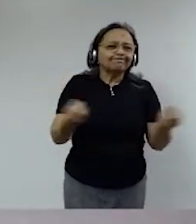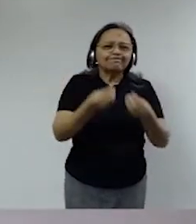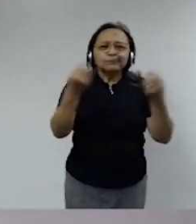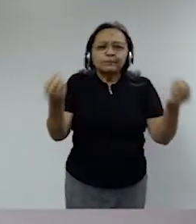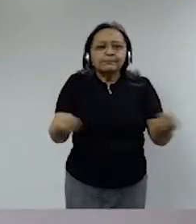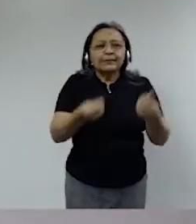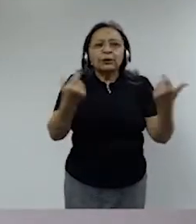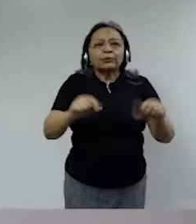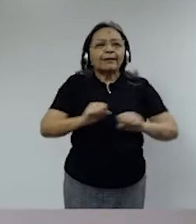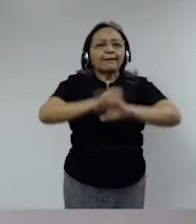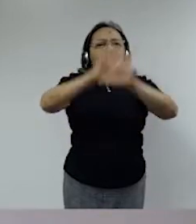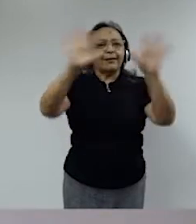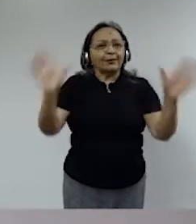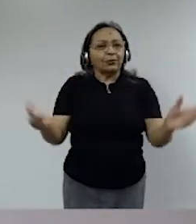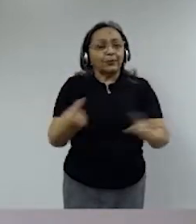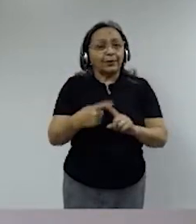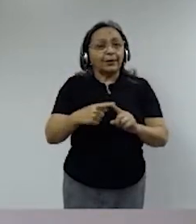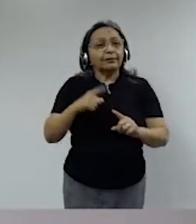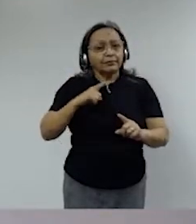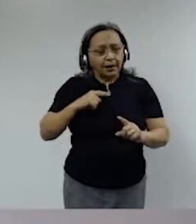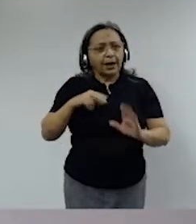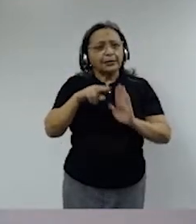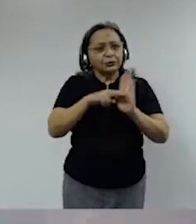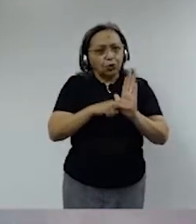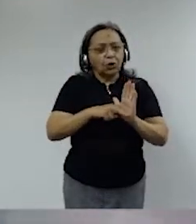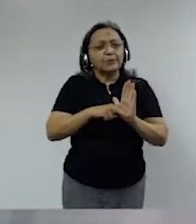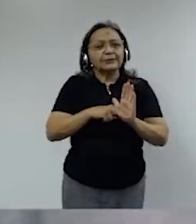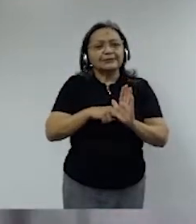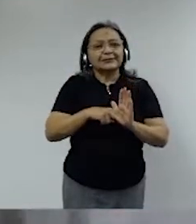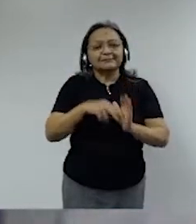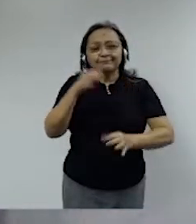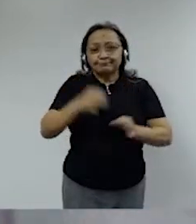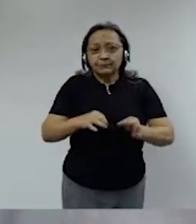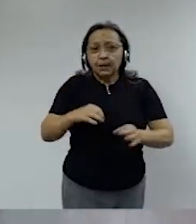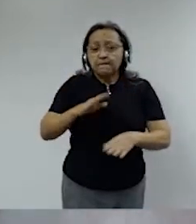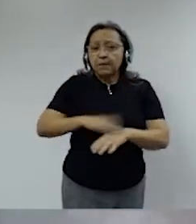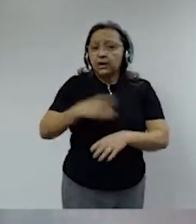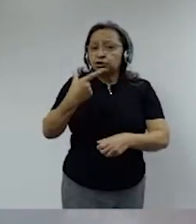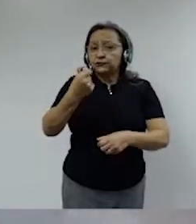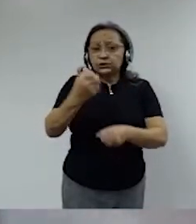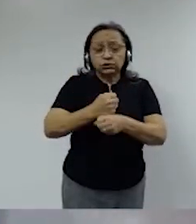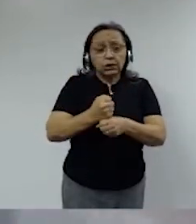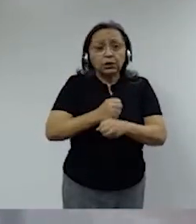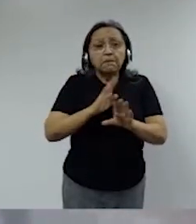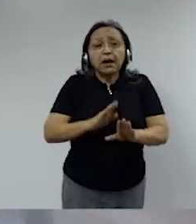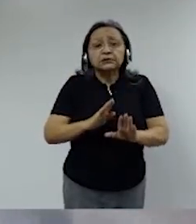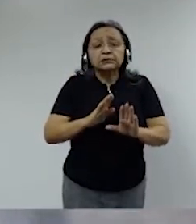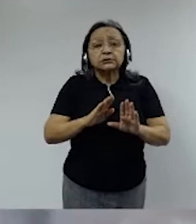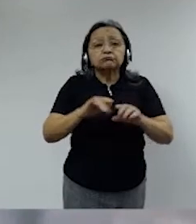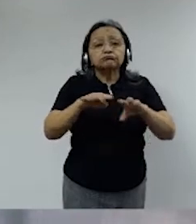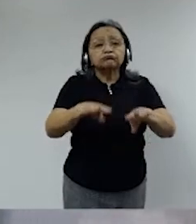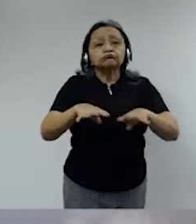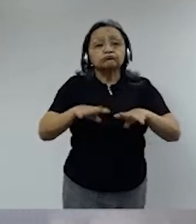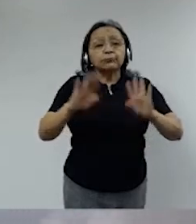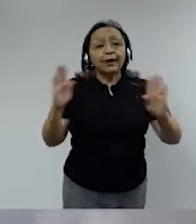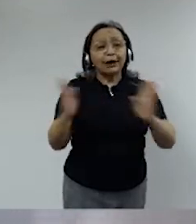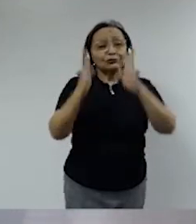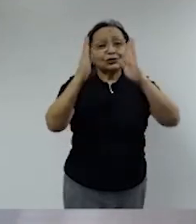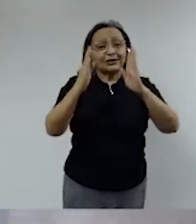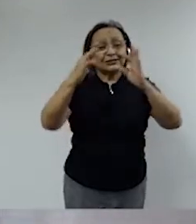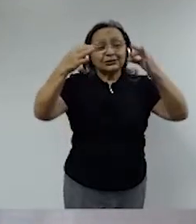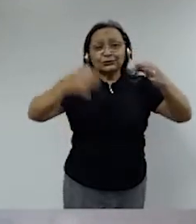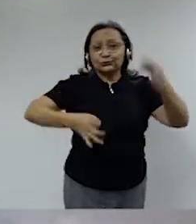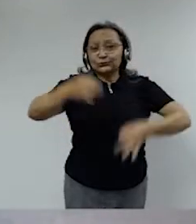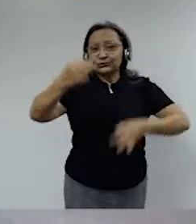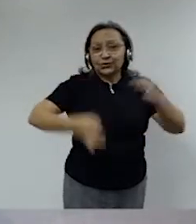normas internacionais, né, há mais de 20 anos, as audiências de custódia elas não eram contempladas na nossa legislação, né? Se você for lá